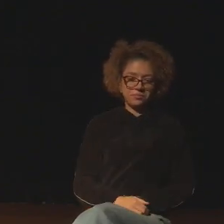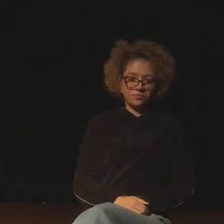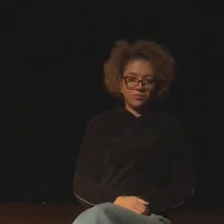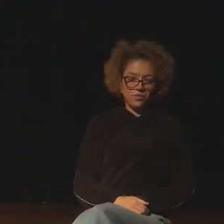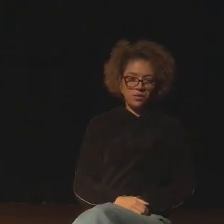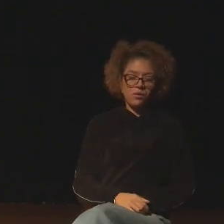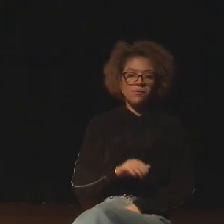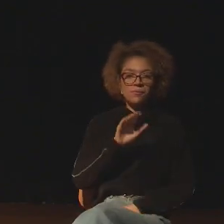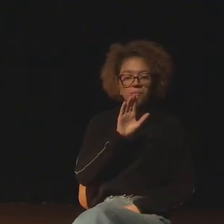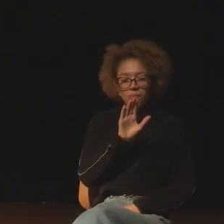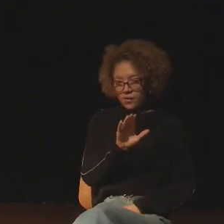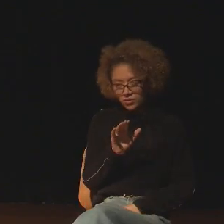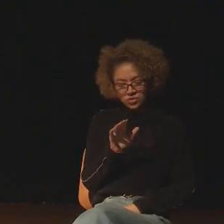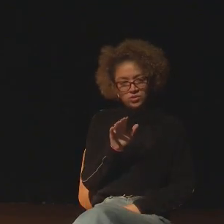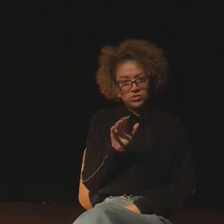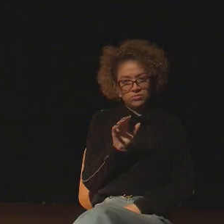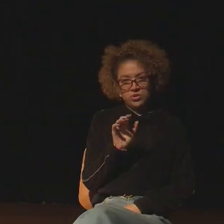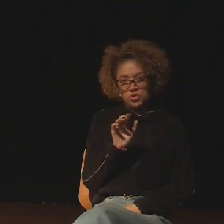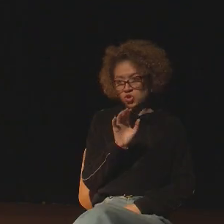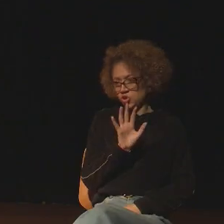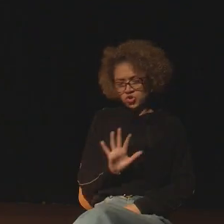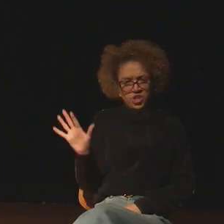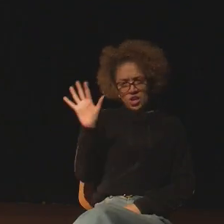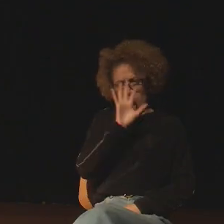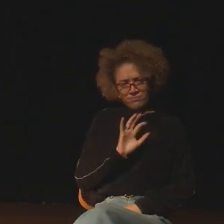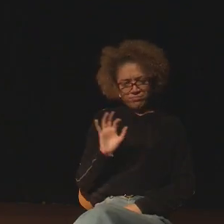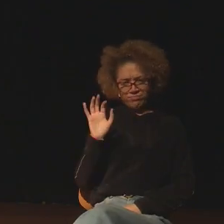Mas, de uma forma geral, gente, só